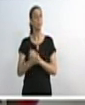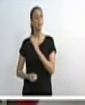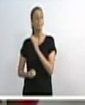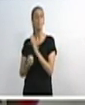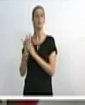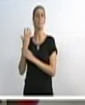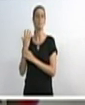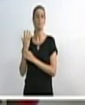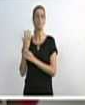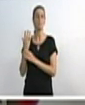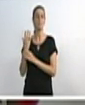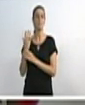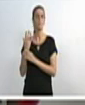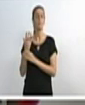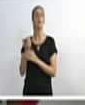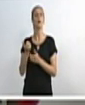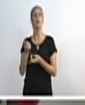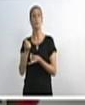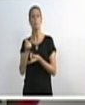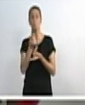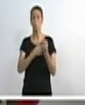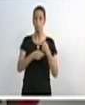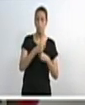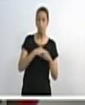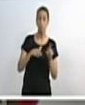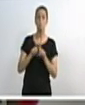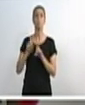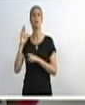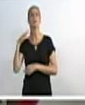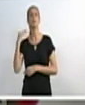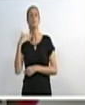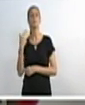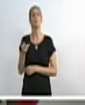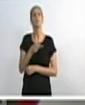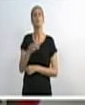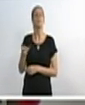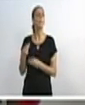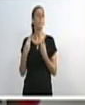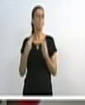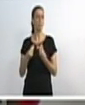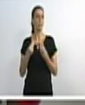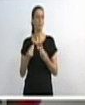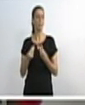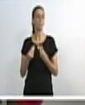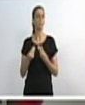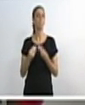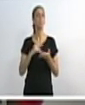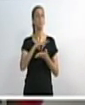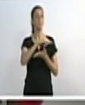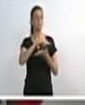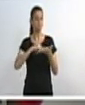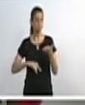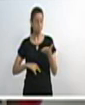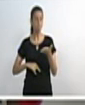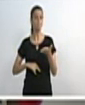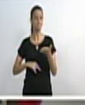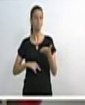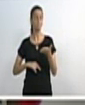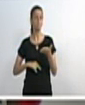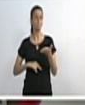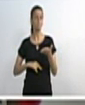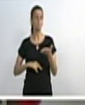implantasse um contador e um advogado. Para quê? Para botar a documentação das associações de moradores em